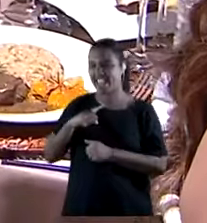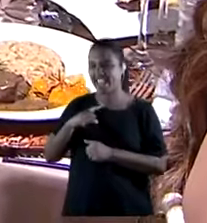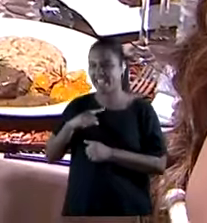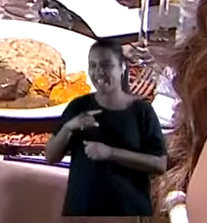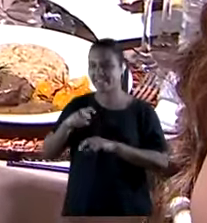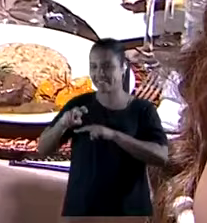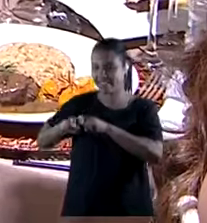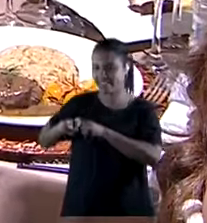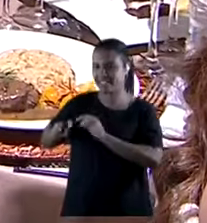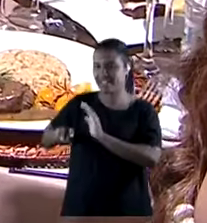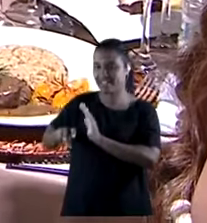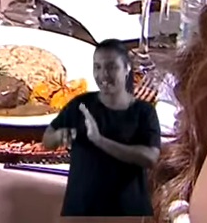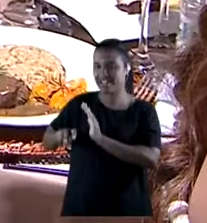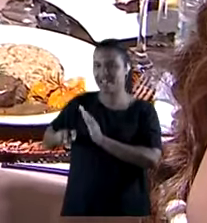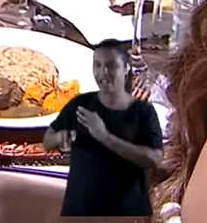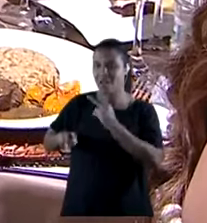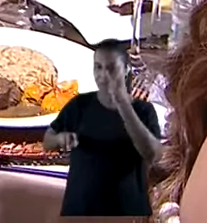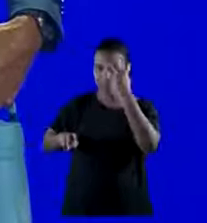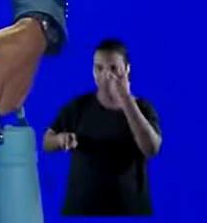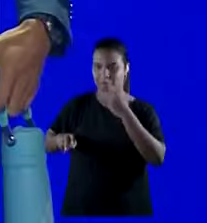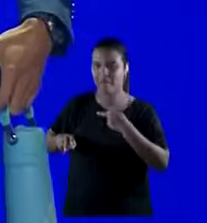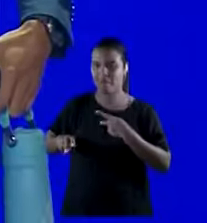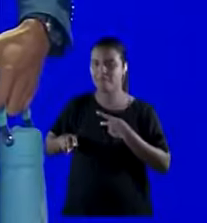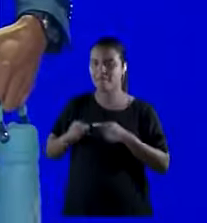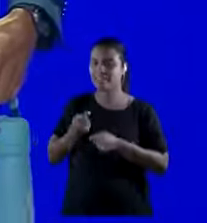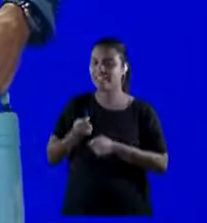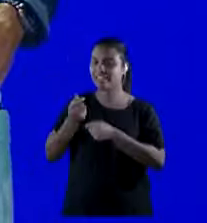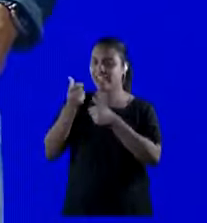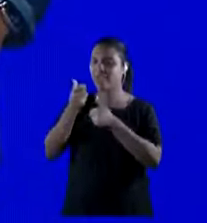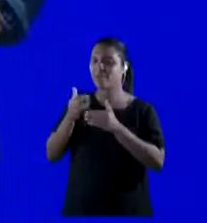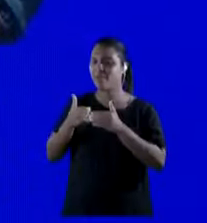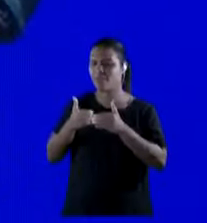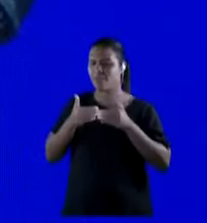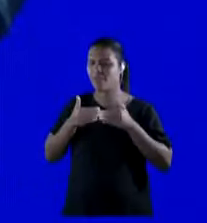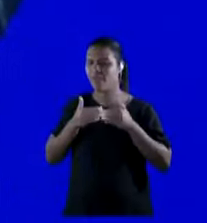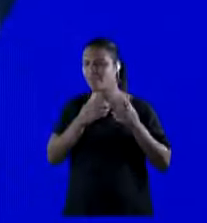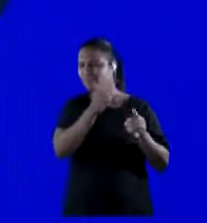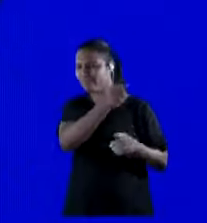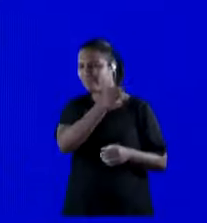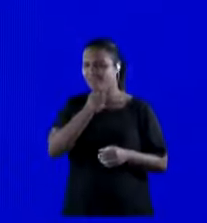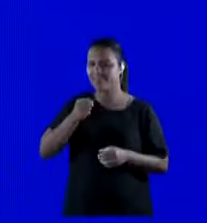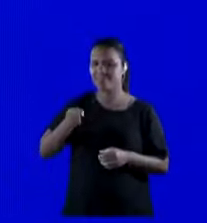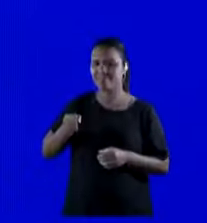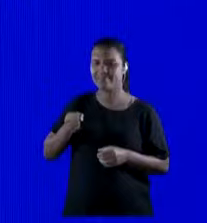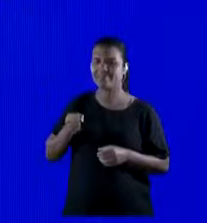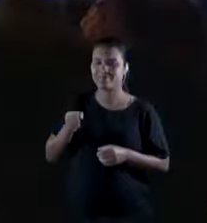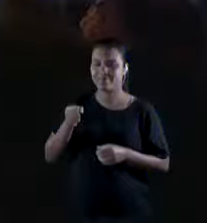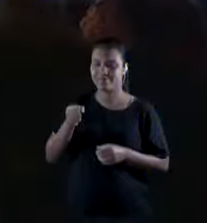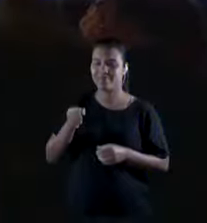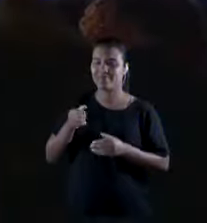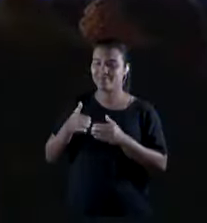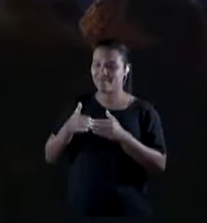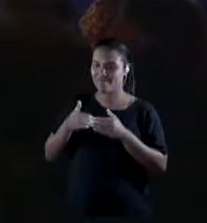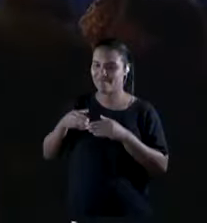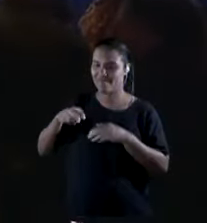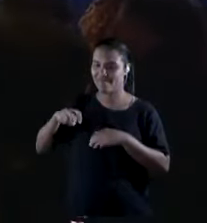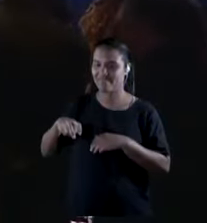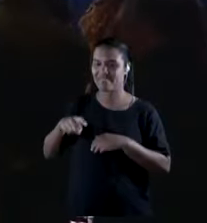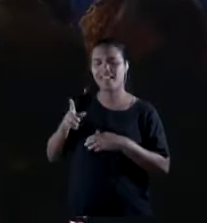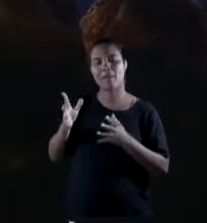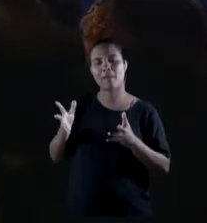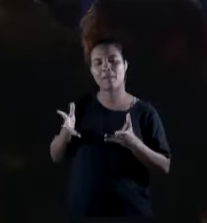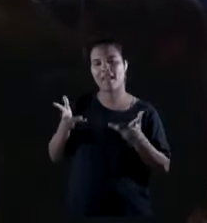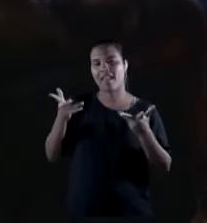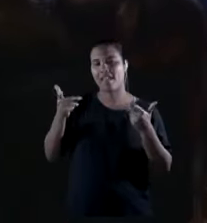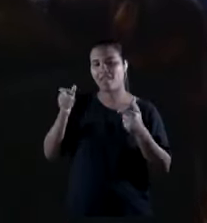traz uma champa, por favor. Estourar ali, fazer uma sabragem. Ó, tá lá, eu acho, hein? Maravilhoso. No copo Stanley. Preciso ir agora, mas deixo